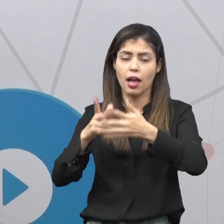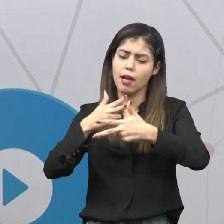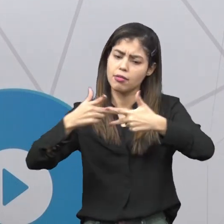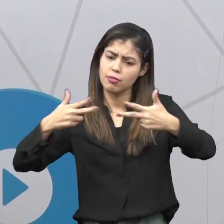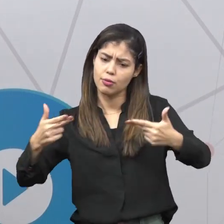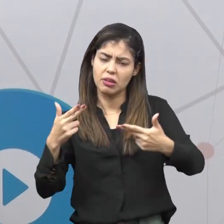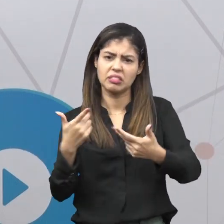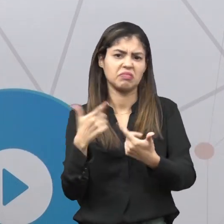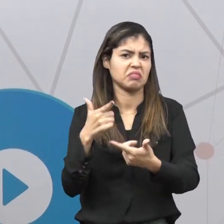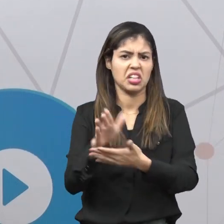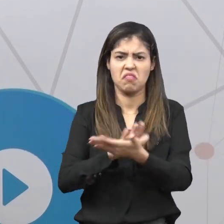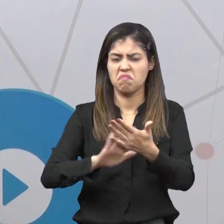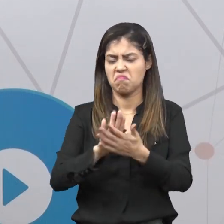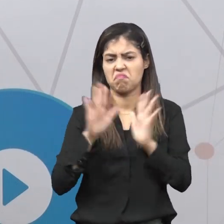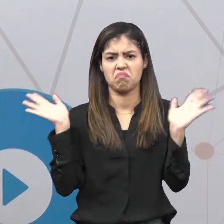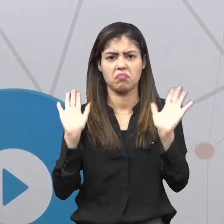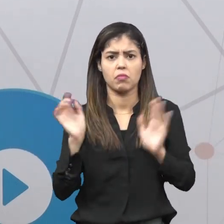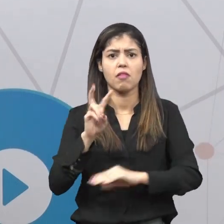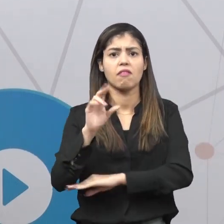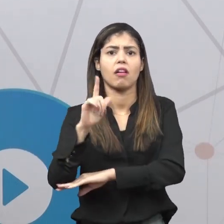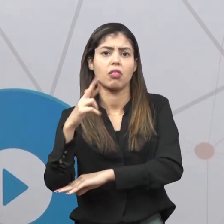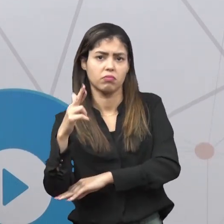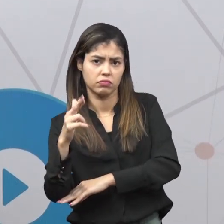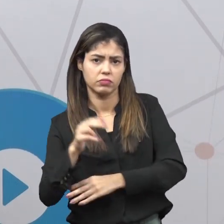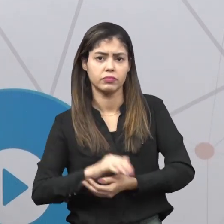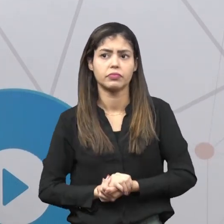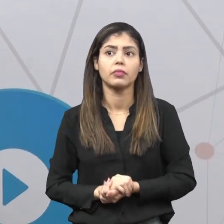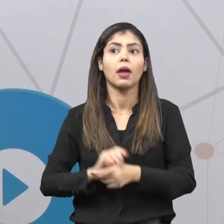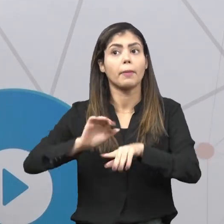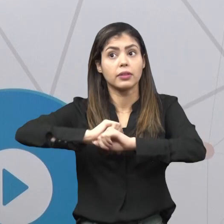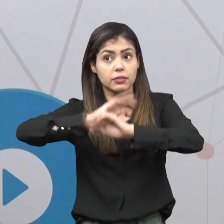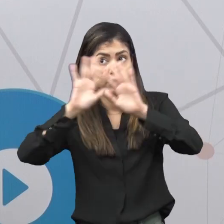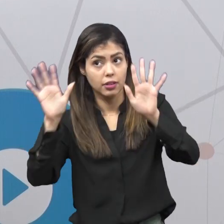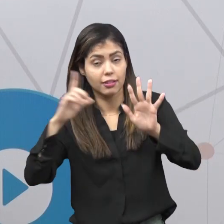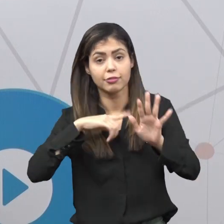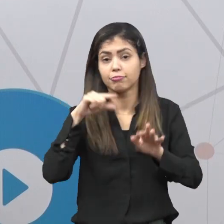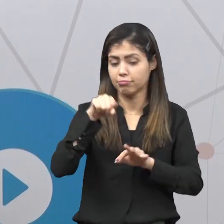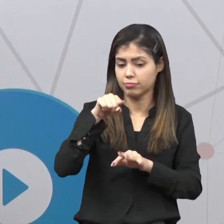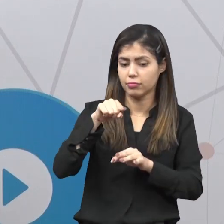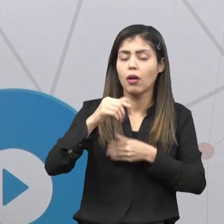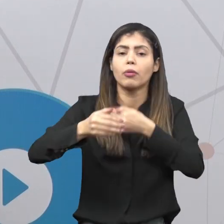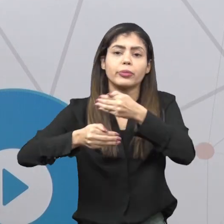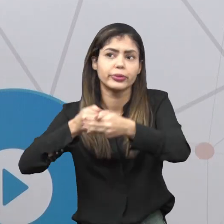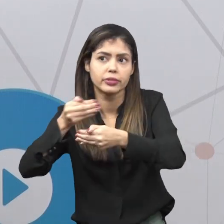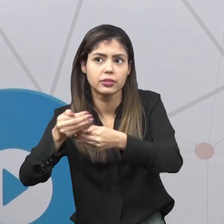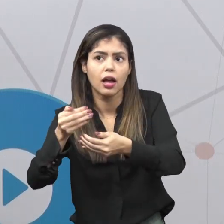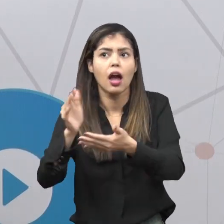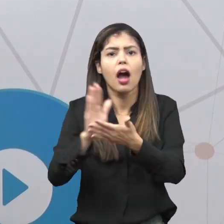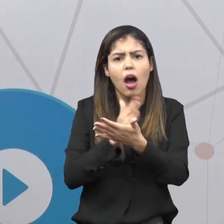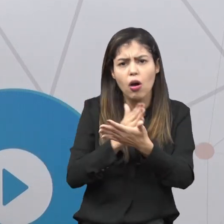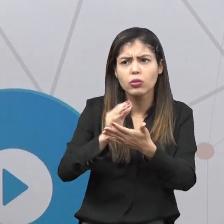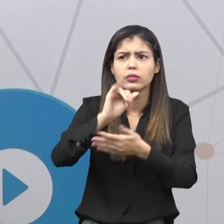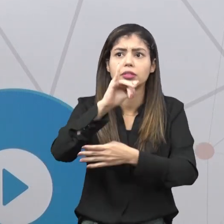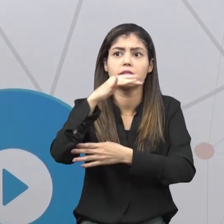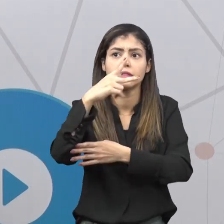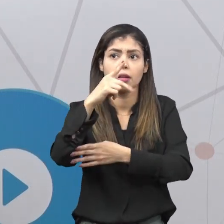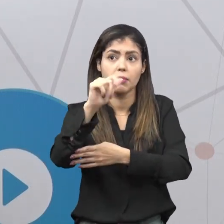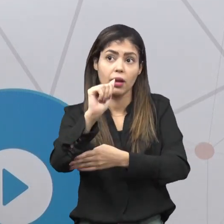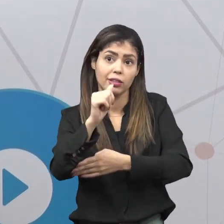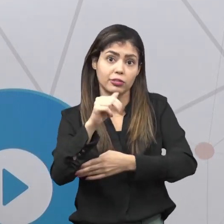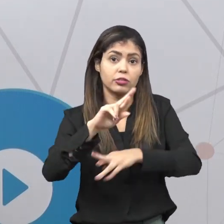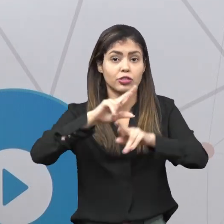coisas sem muito valor, né? A gente tem, claro, com todo esse processo, alguns impactos na vida